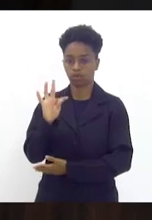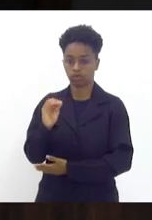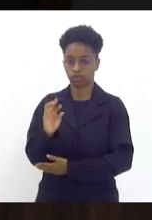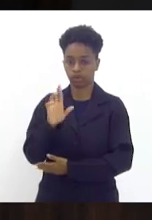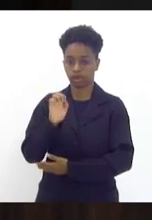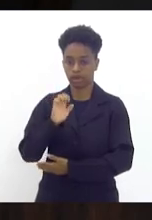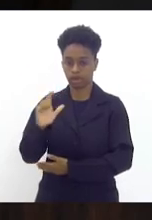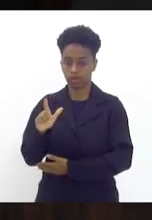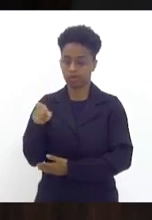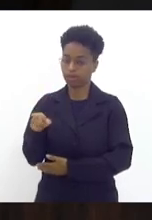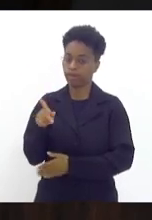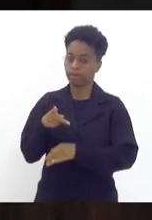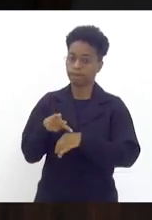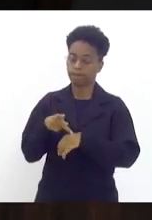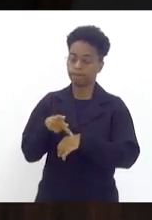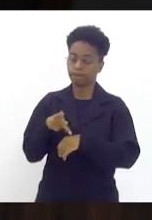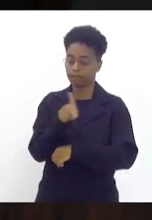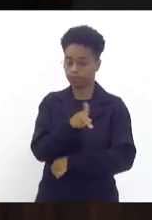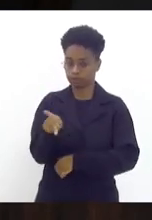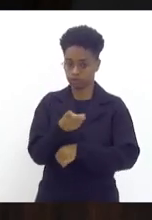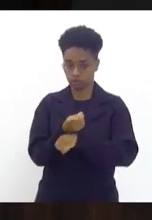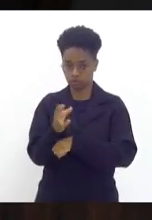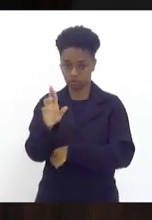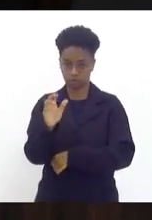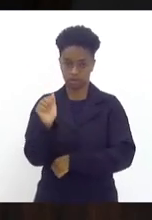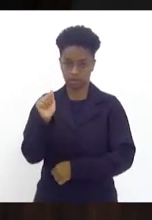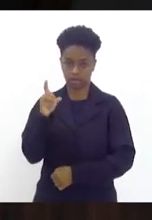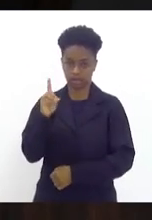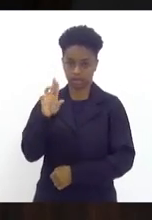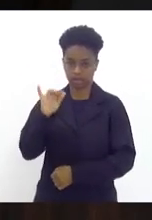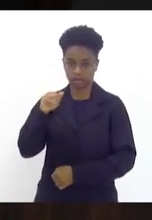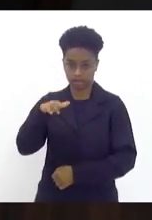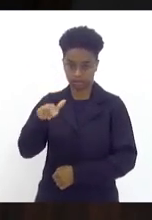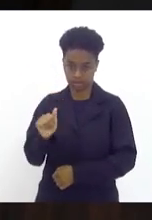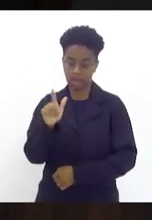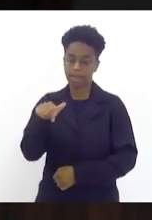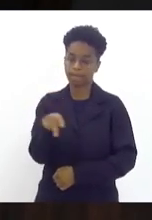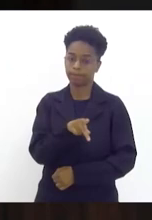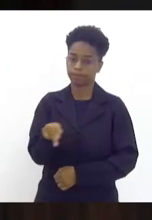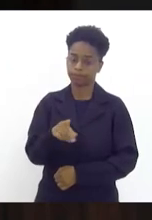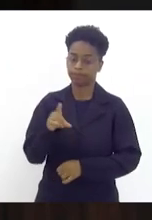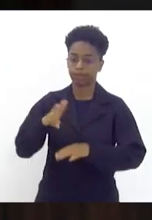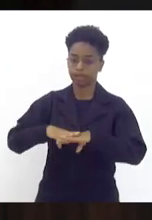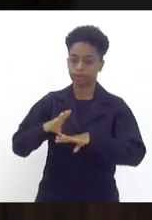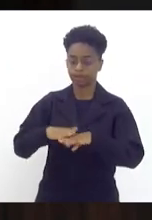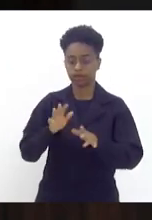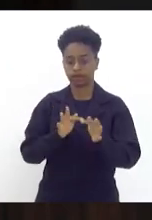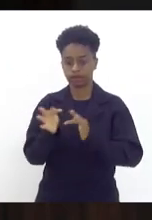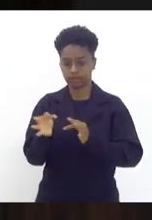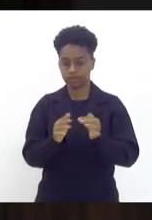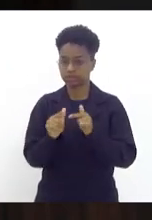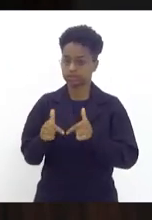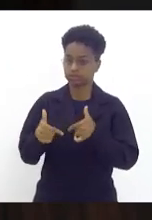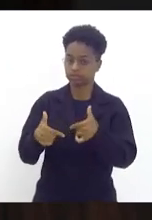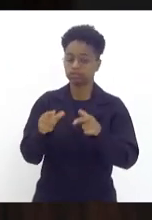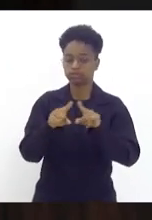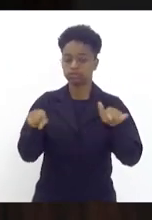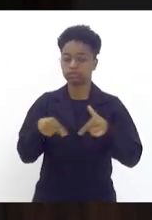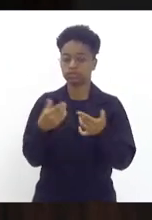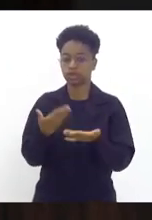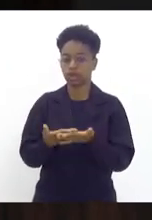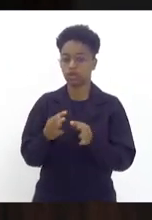A professora doutora Adriana Andrade de Abreu é professora de matemática e física, com atuação em sala de aula em todos